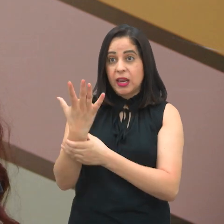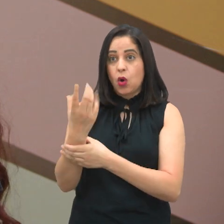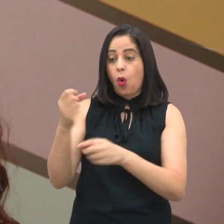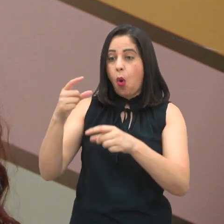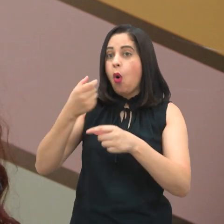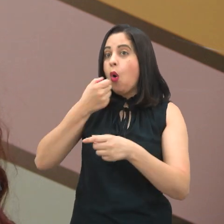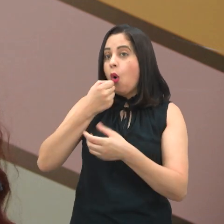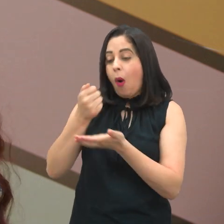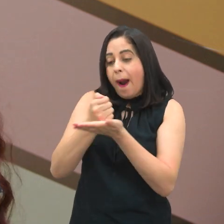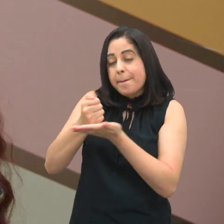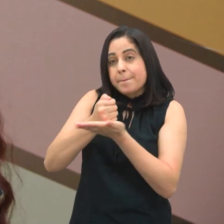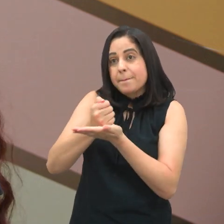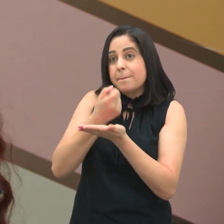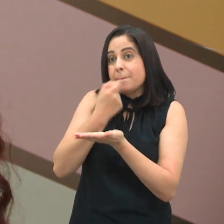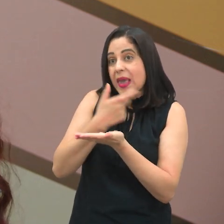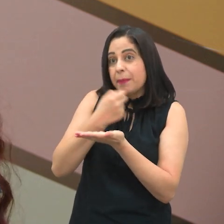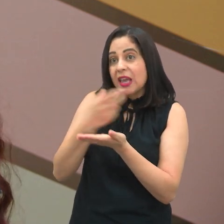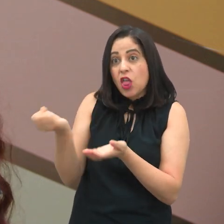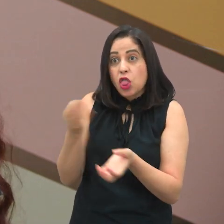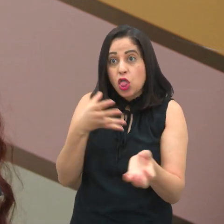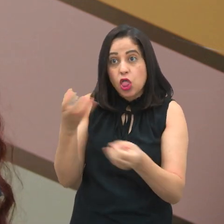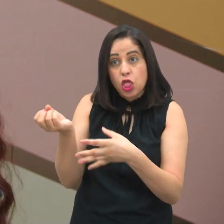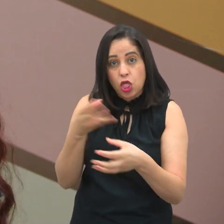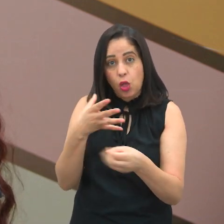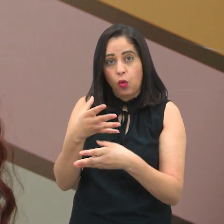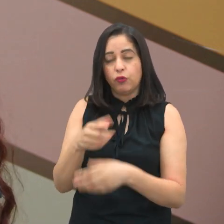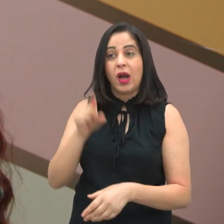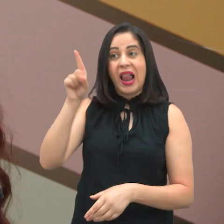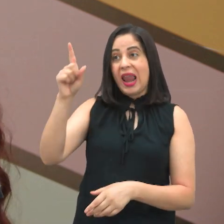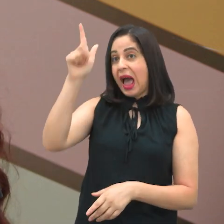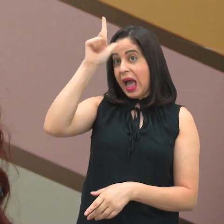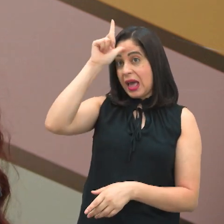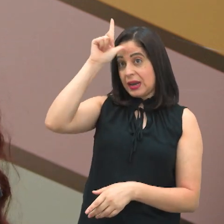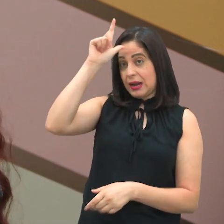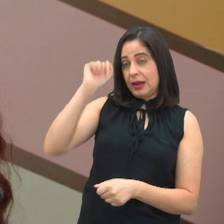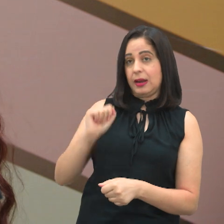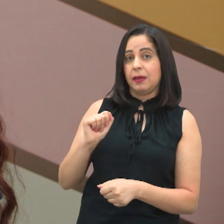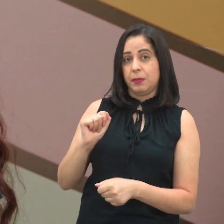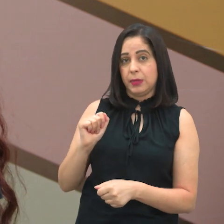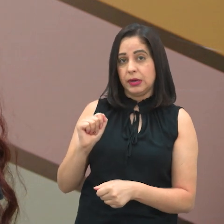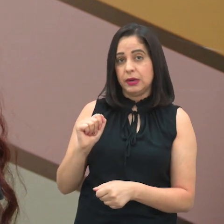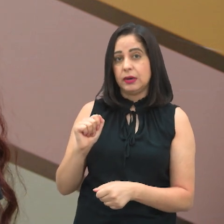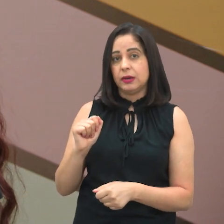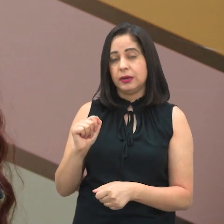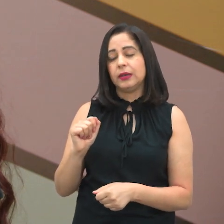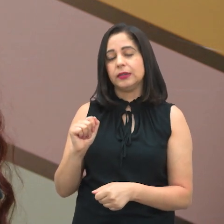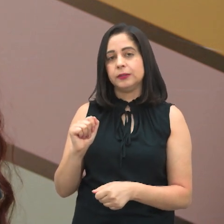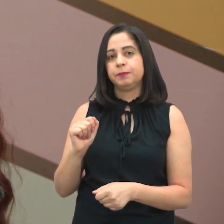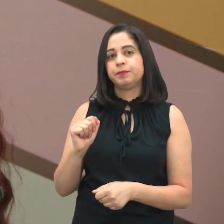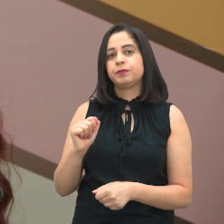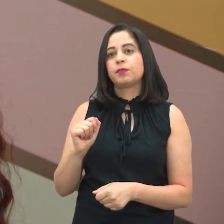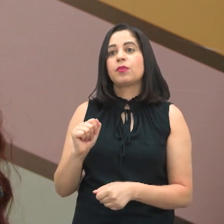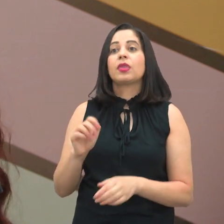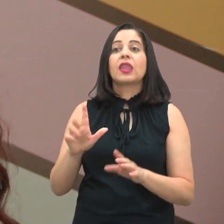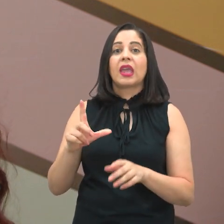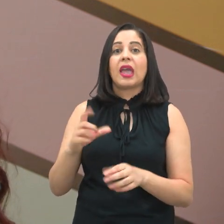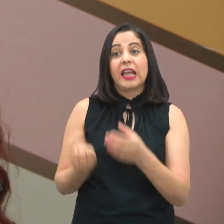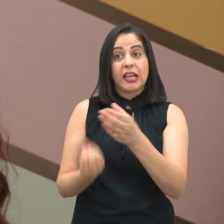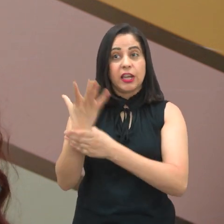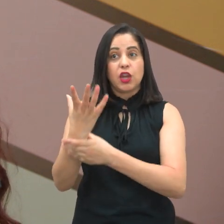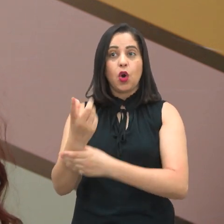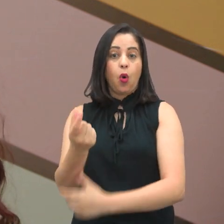hoje, recentemente na Conferência Mundial de AIDS na Alemanha, saiu a questão de usar a prevenção por uma